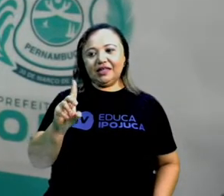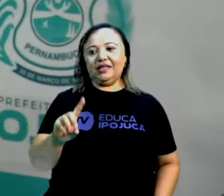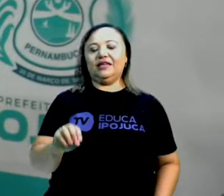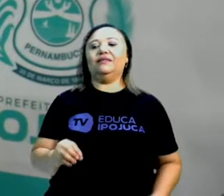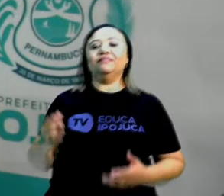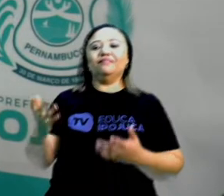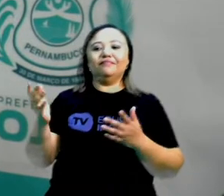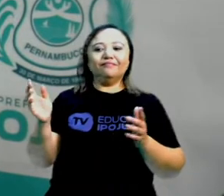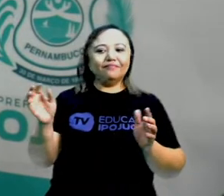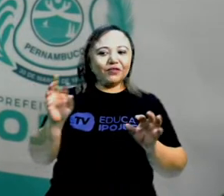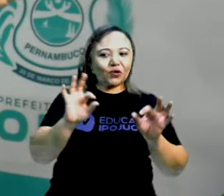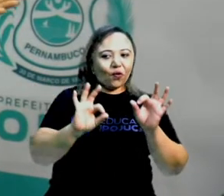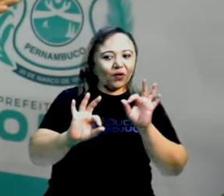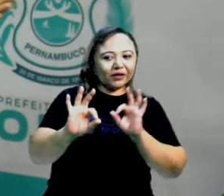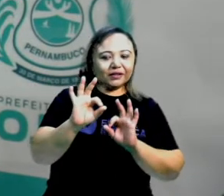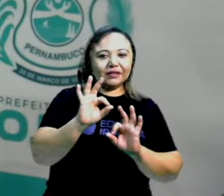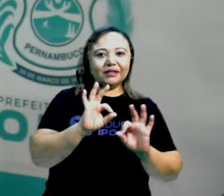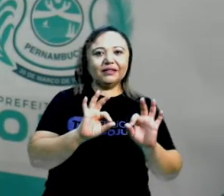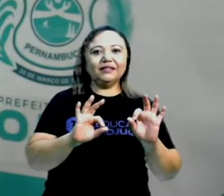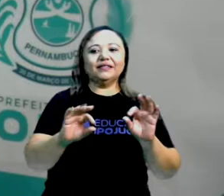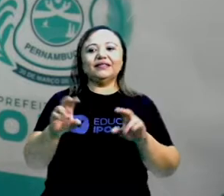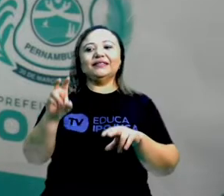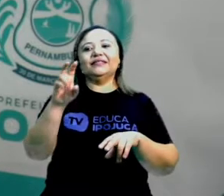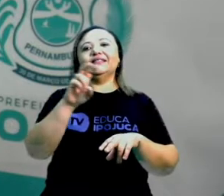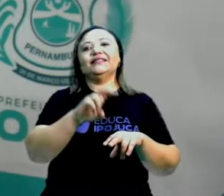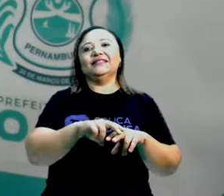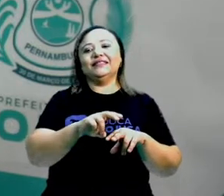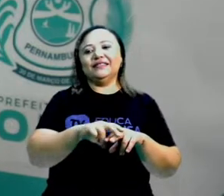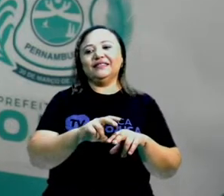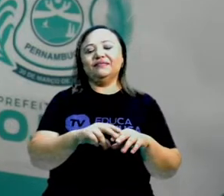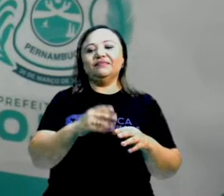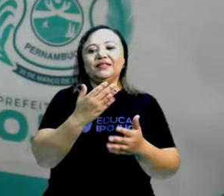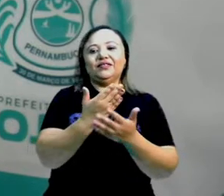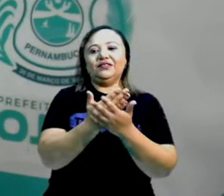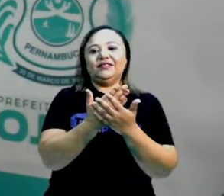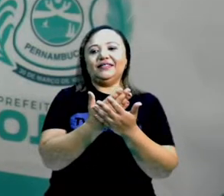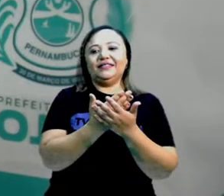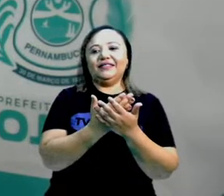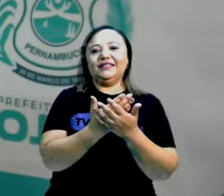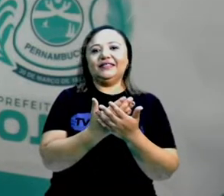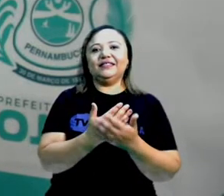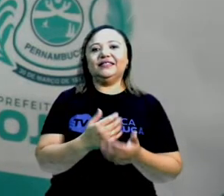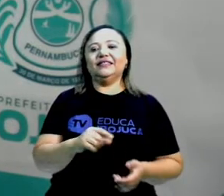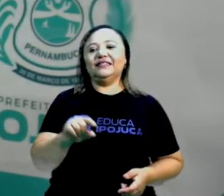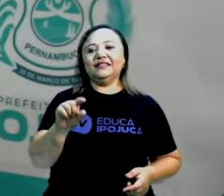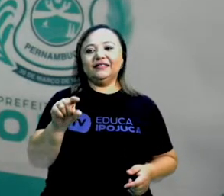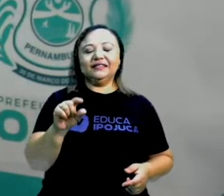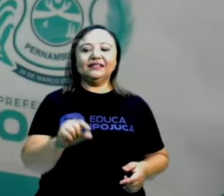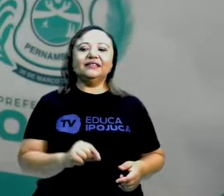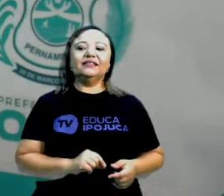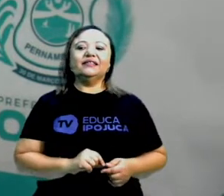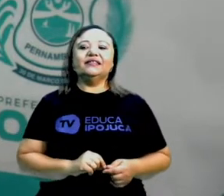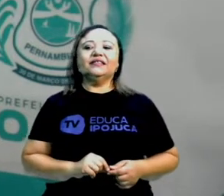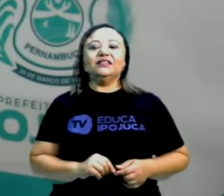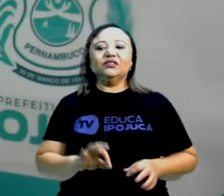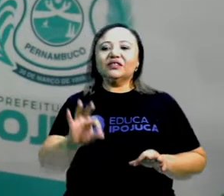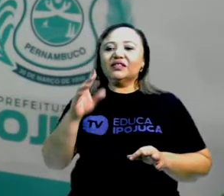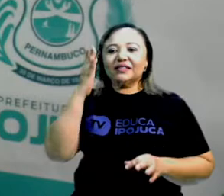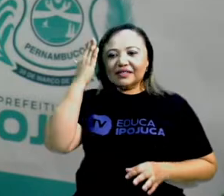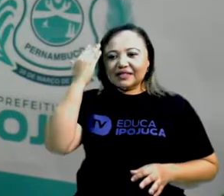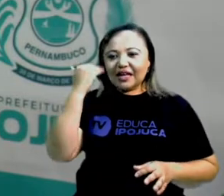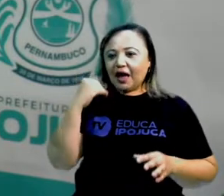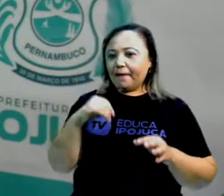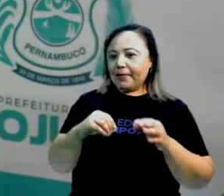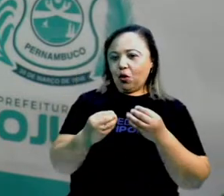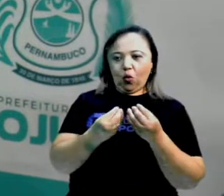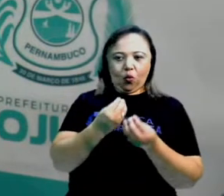se ajeite aí num sofá e vamos estudar. Falando em sofá, você já viu a forma como